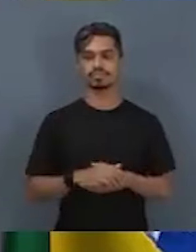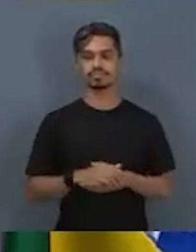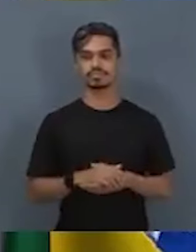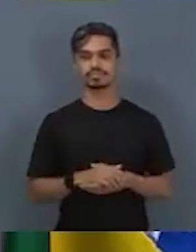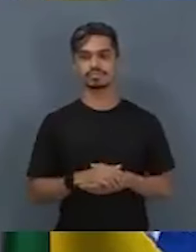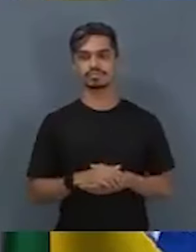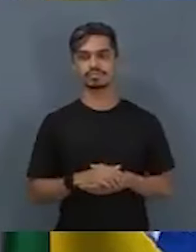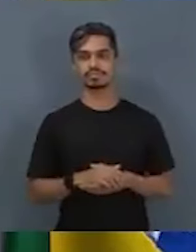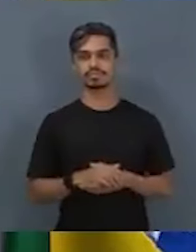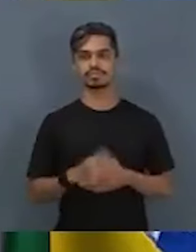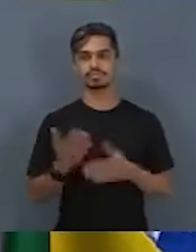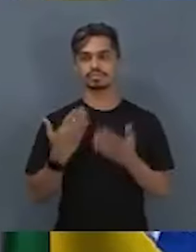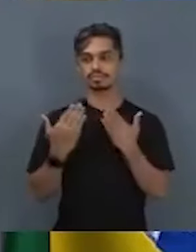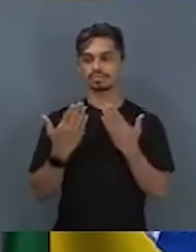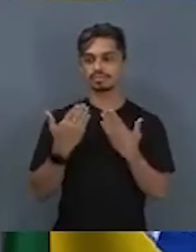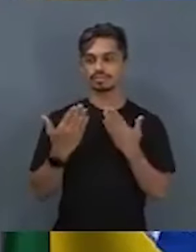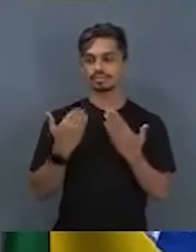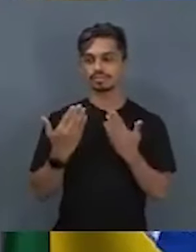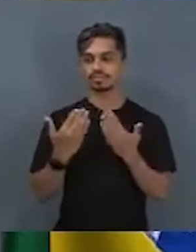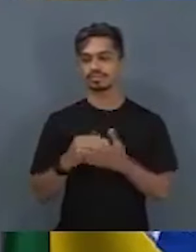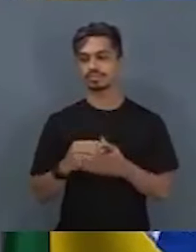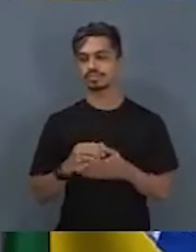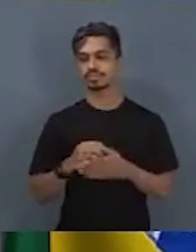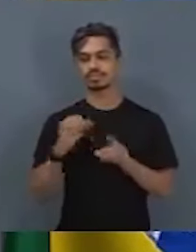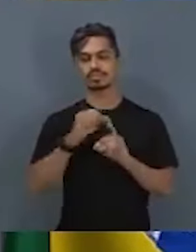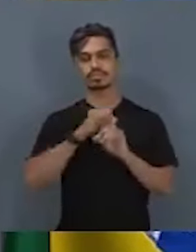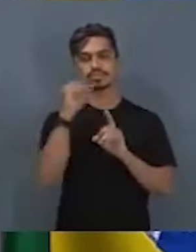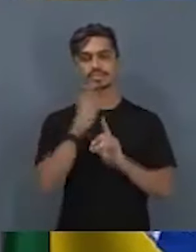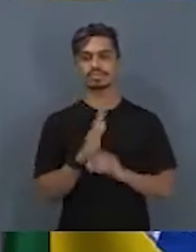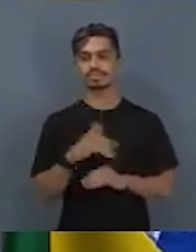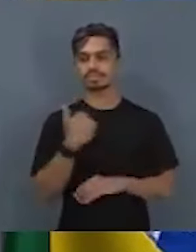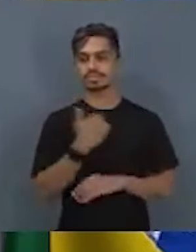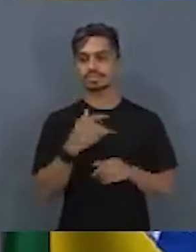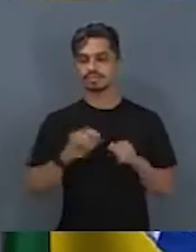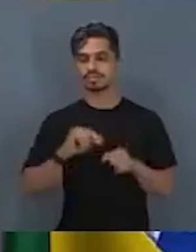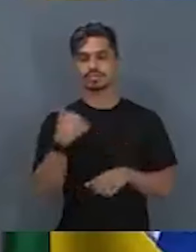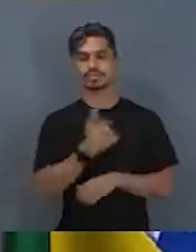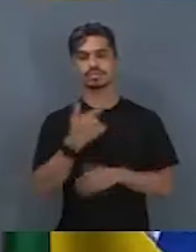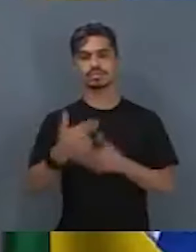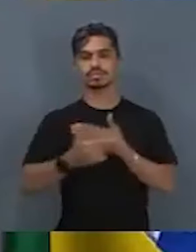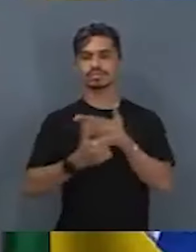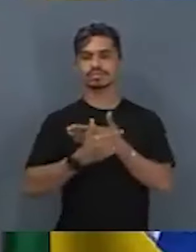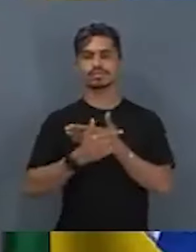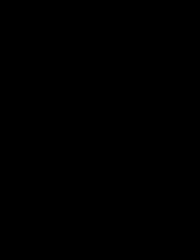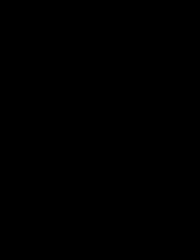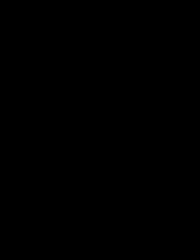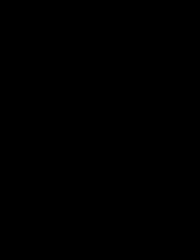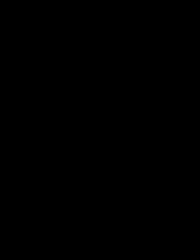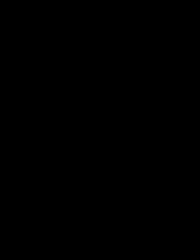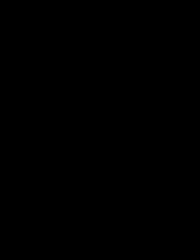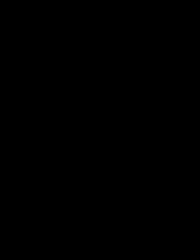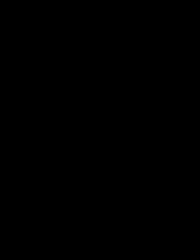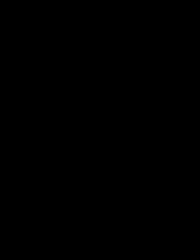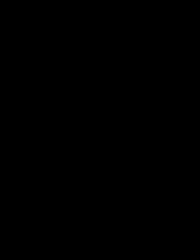com essa censura que existe no Brasil. Vamos continuar fazendo a nossa parte para o bem da nação. Muito obrigado.